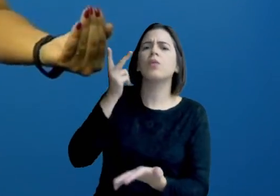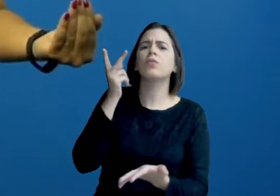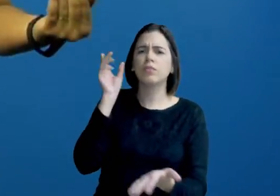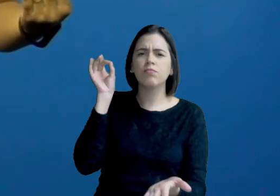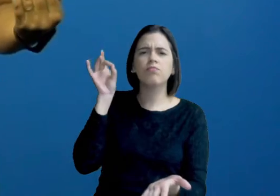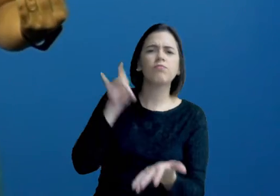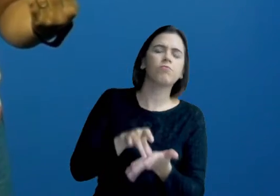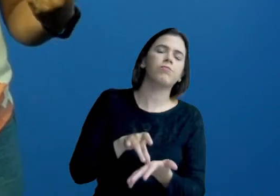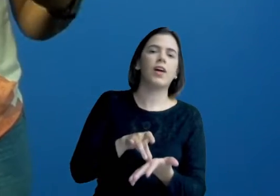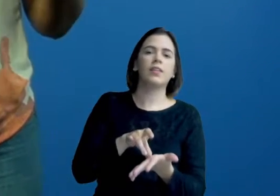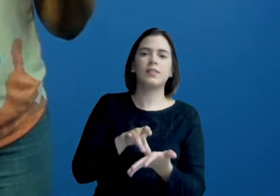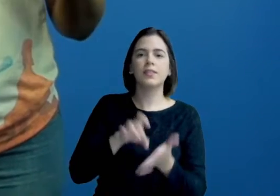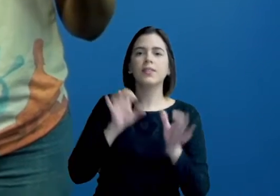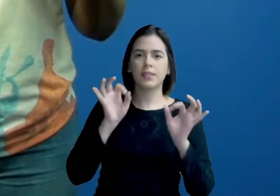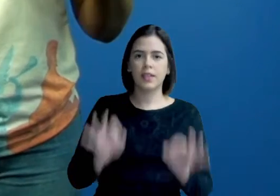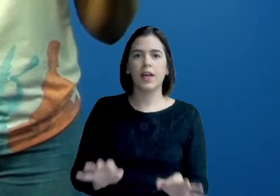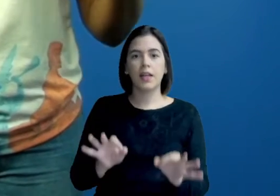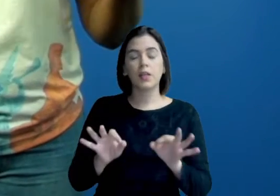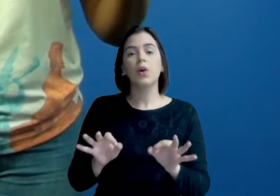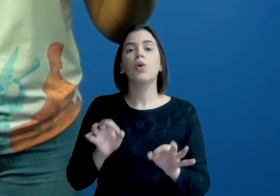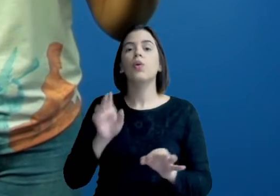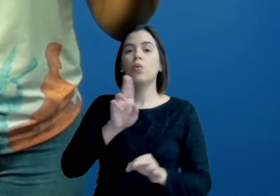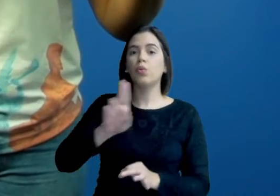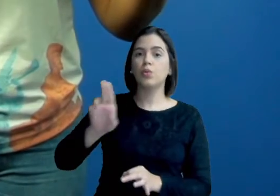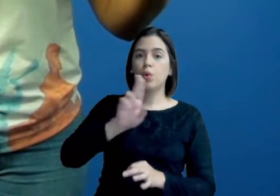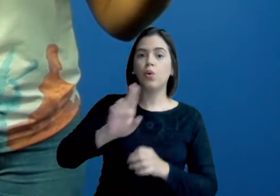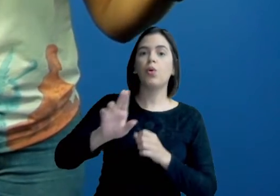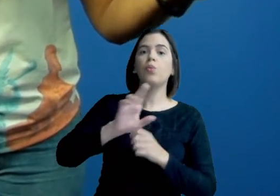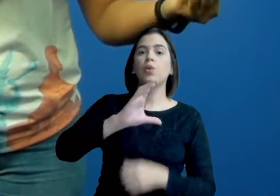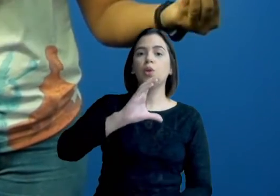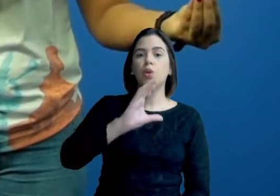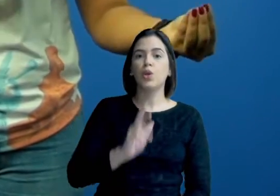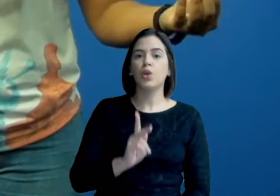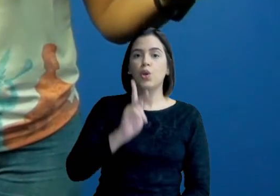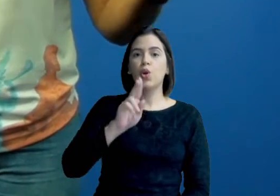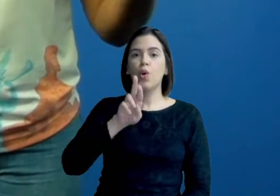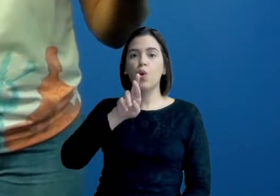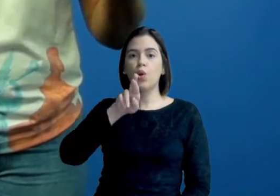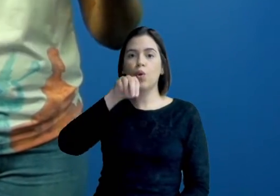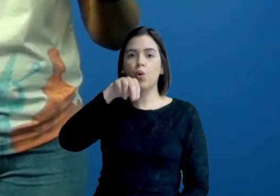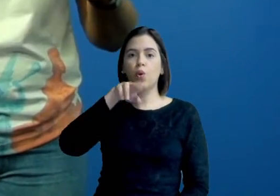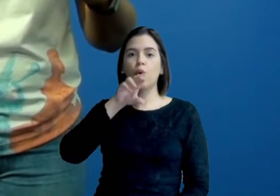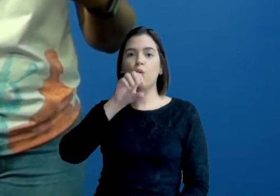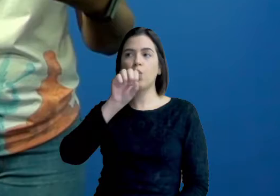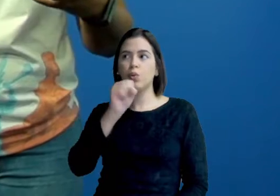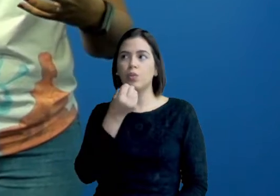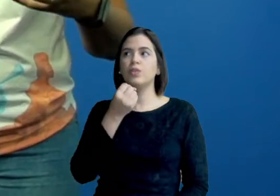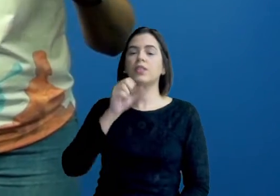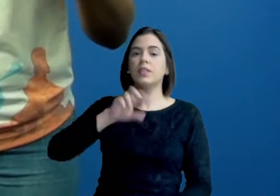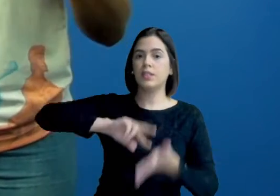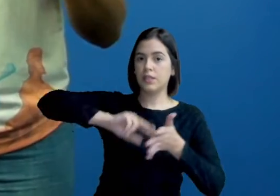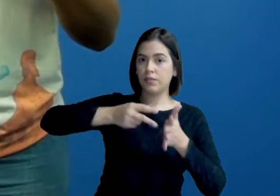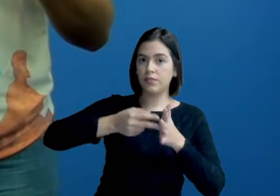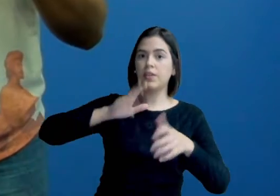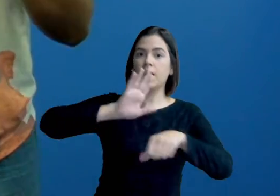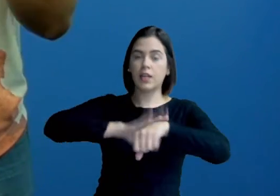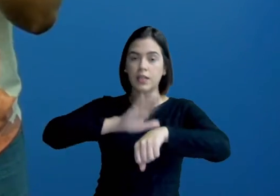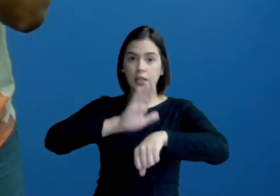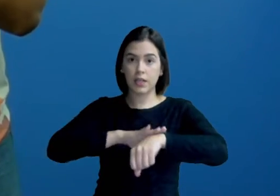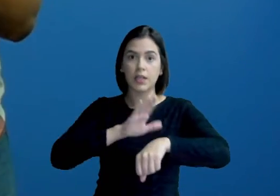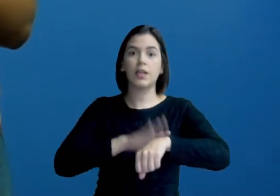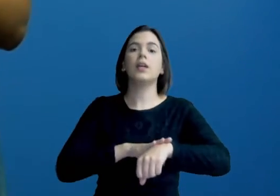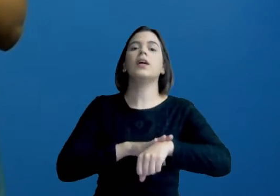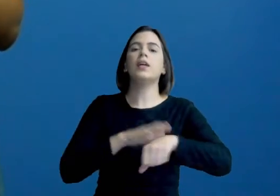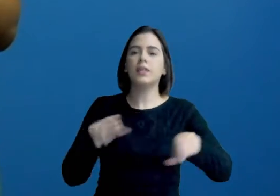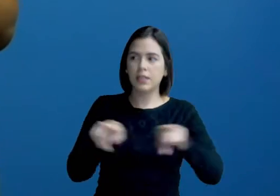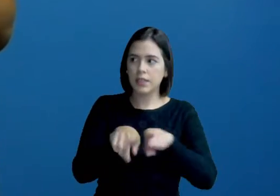aconteceram aqueles fatos, certo? Então, o nome Cronos, que significa tempo, ele